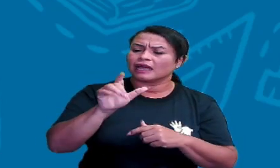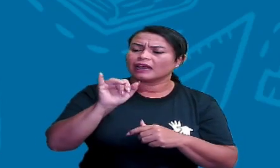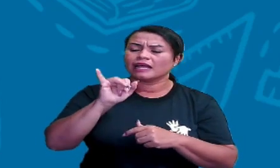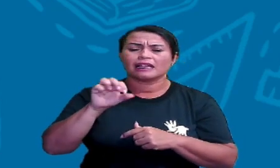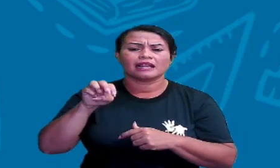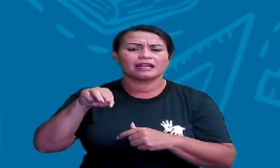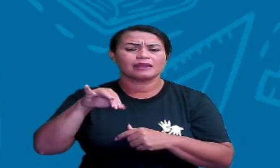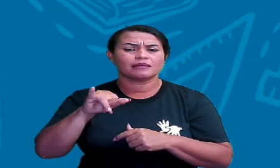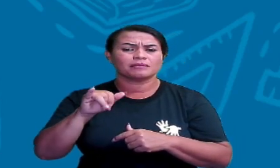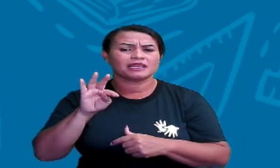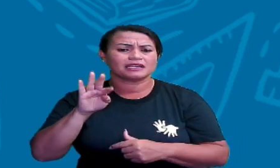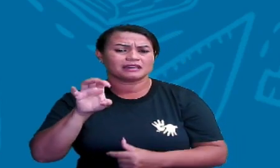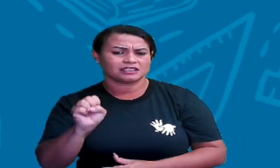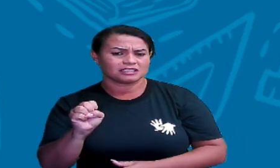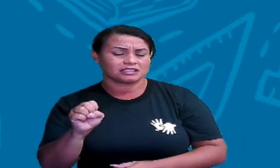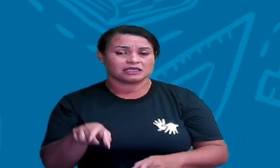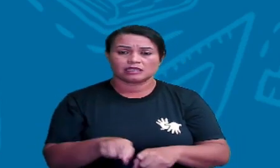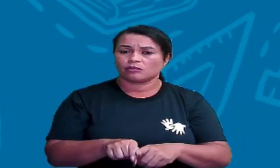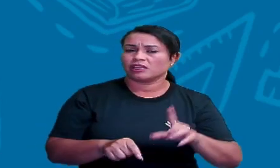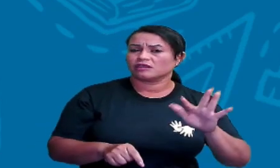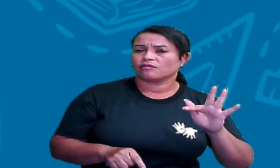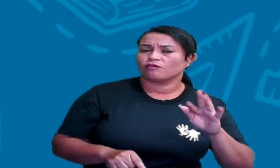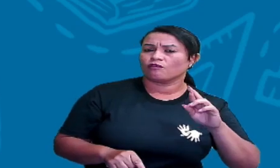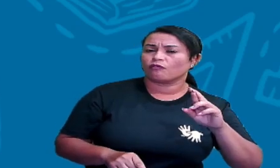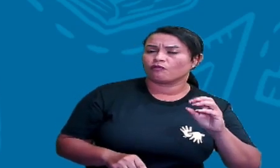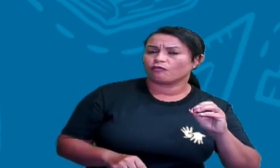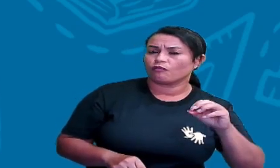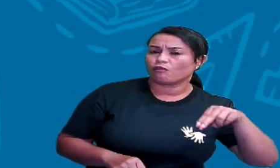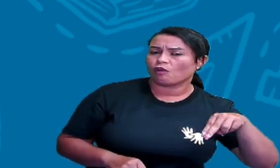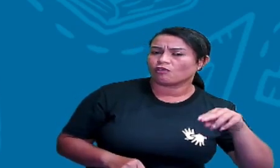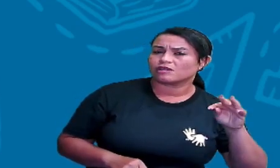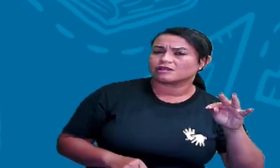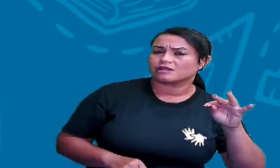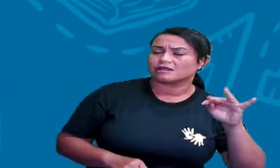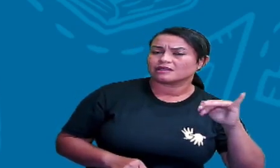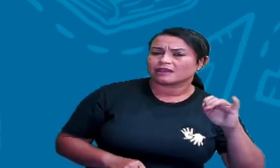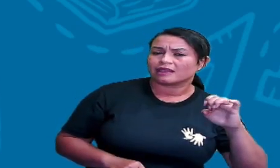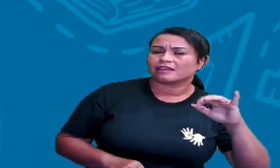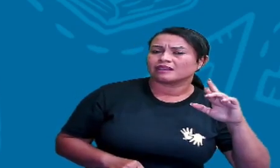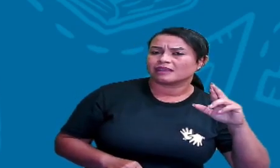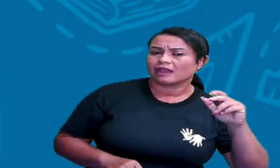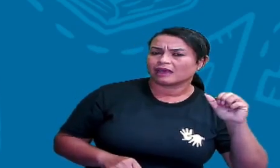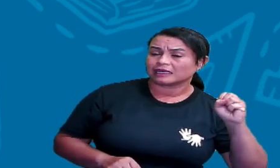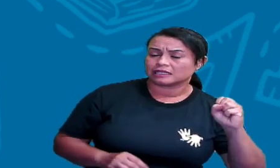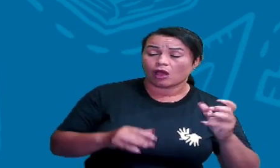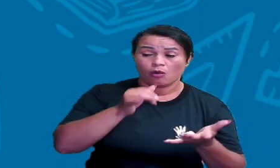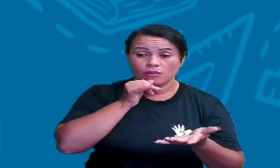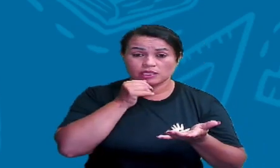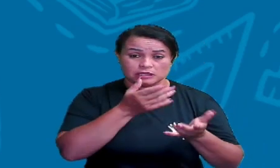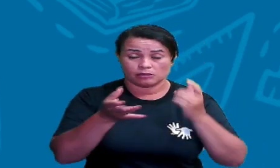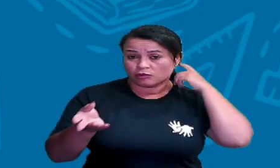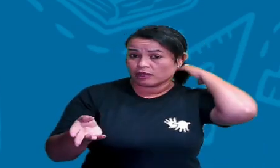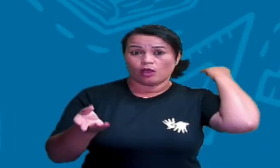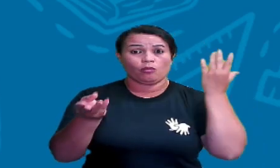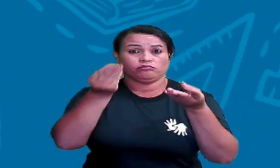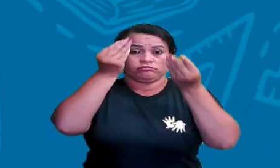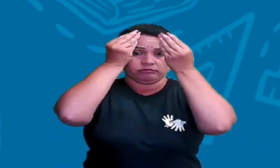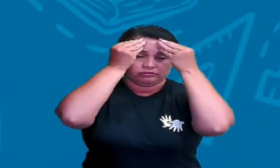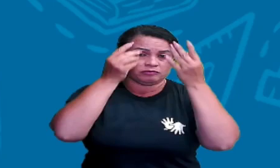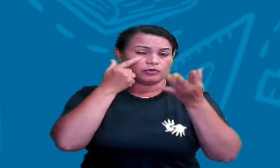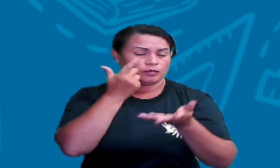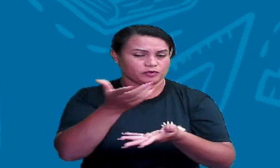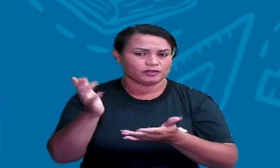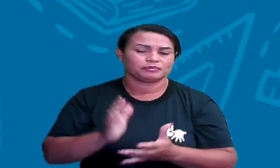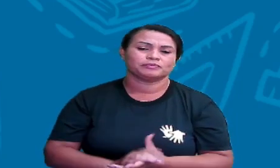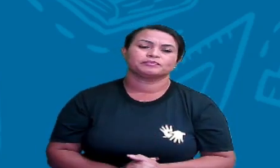de fronteiras. Trouxe um exemplo para ver se a gente consegue fixar isso aí e tirar todas as dúvidas, tá